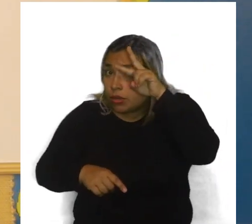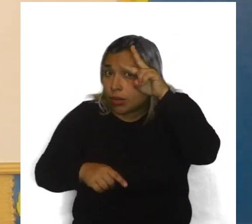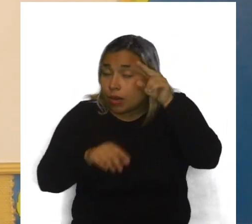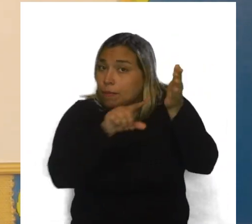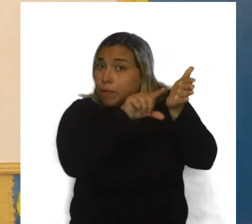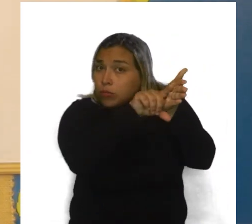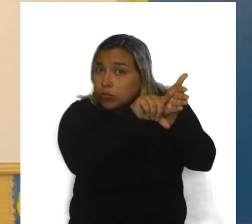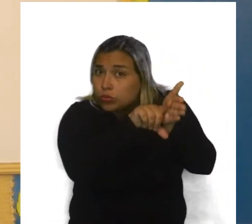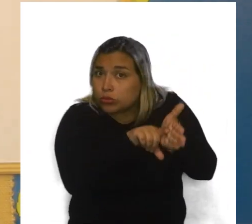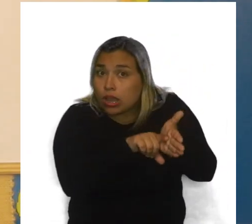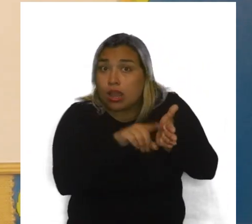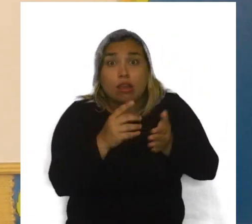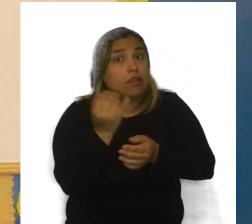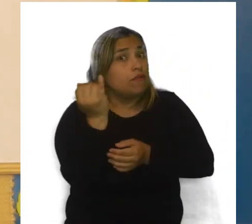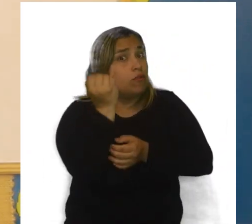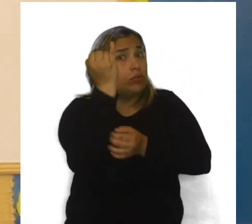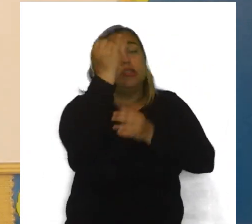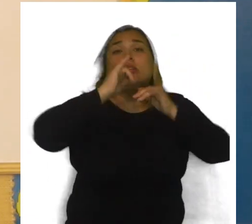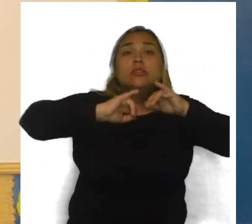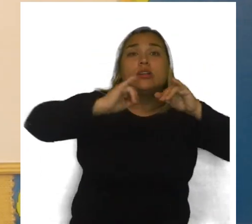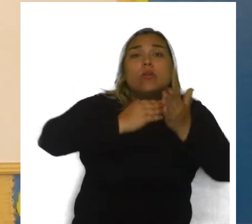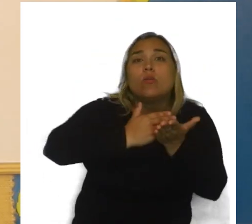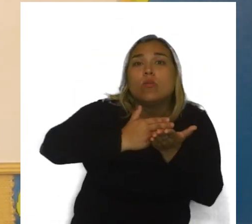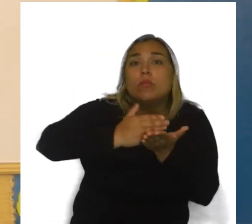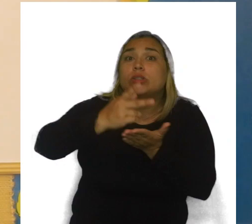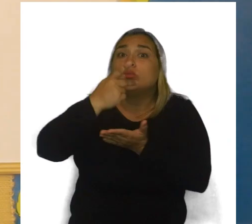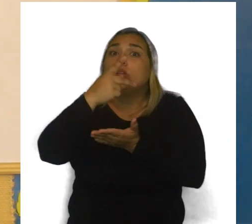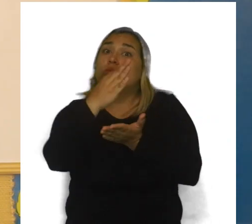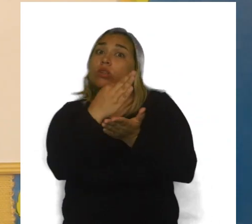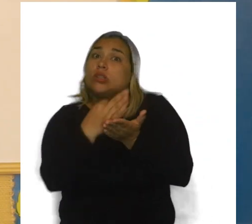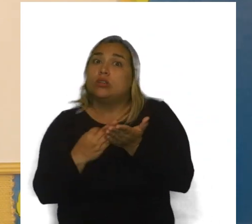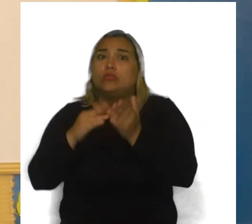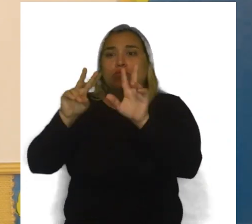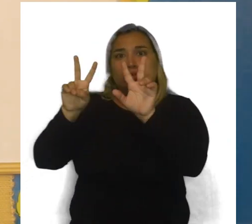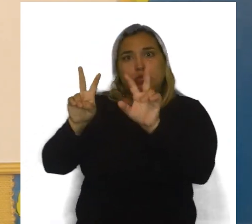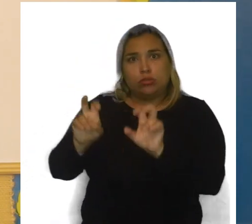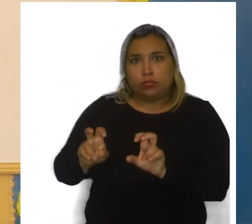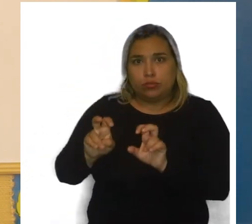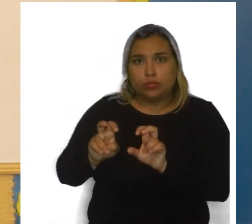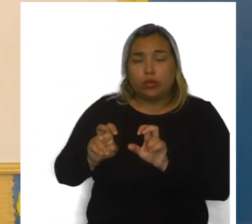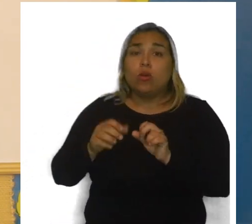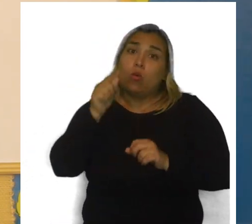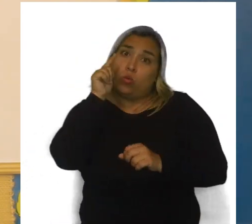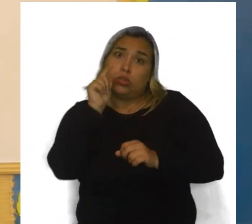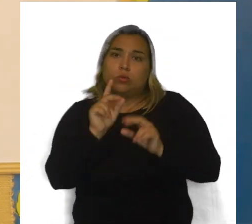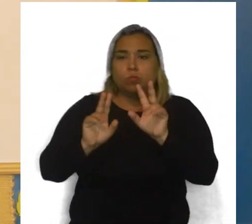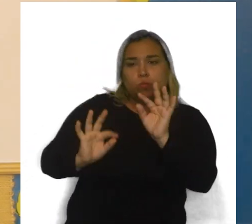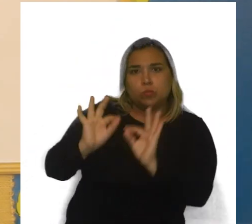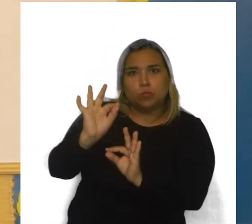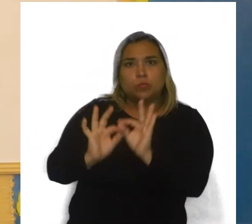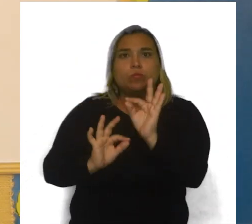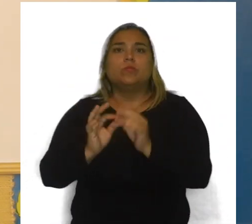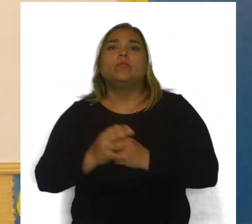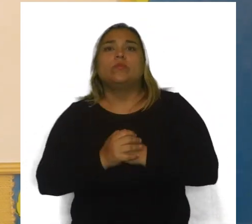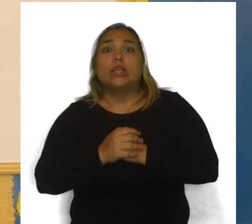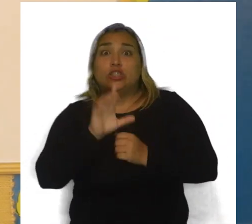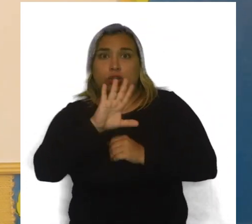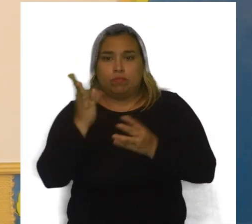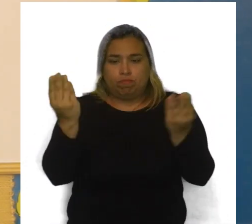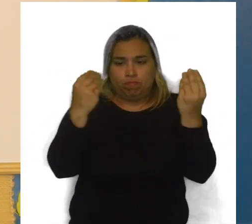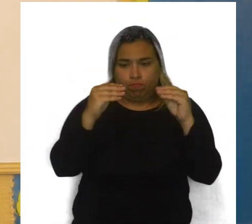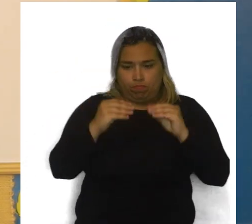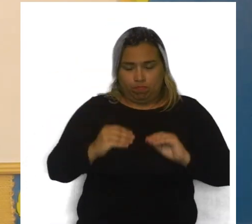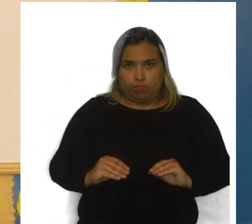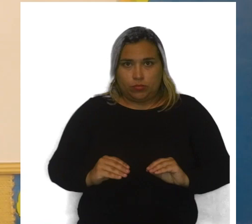meio para que levantes informações iniciais da pauta e consigas definir, assim, um recorte. Com as informações em mãos,